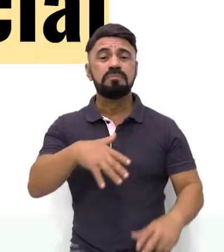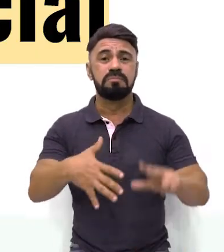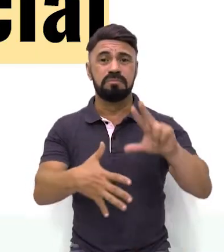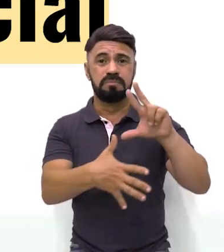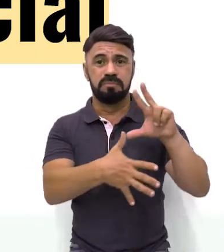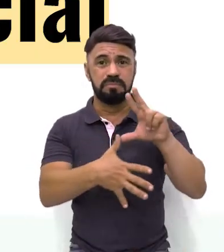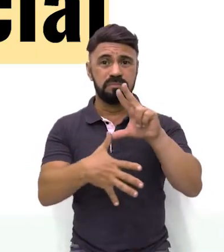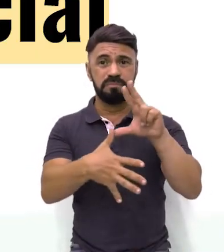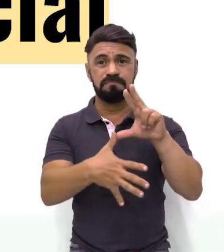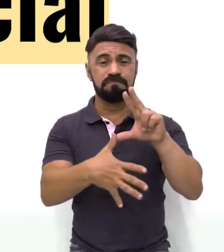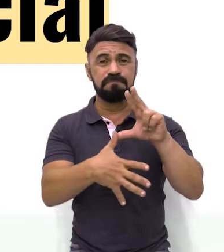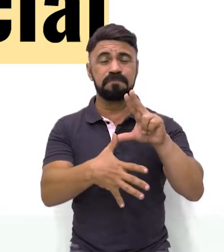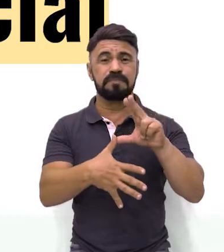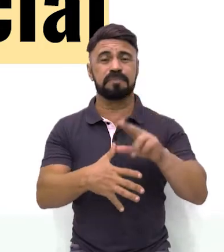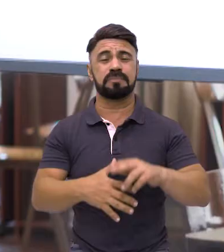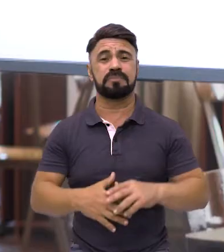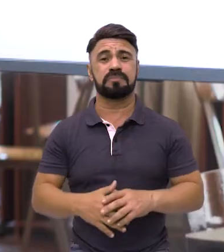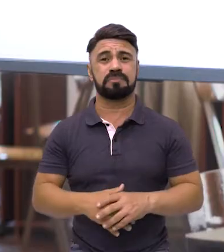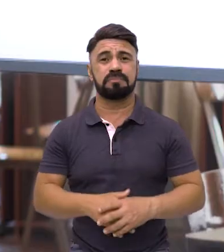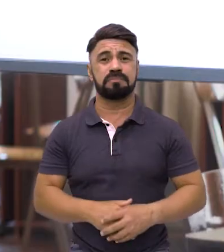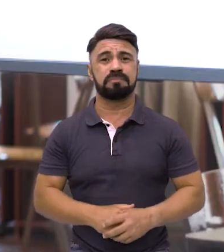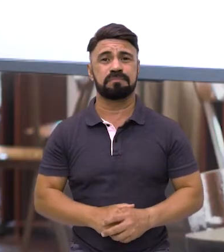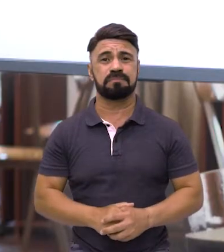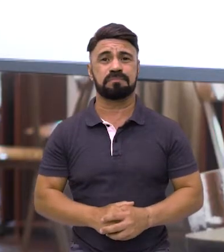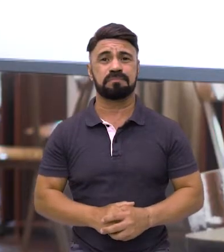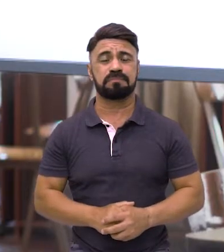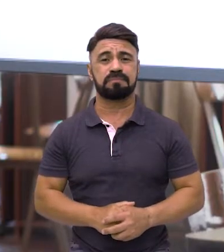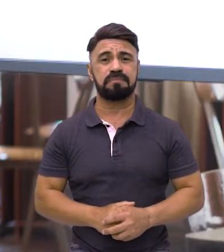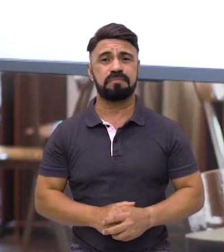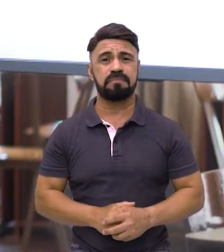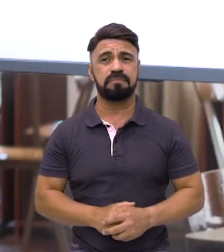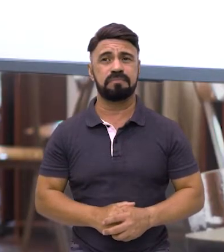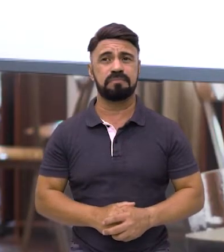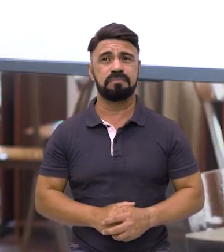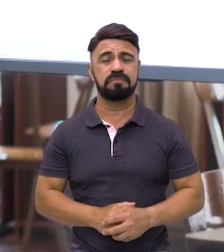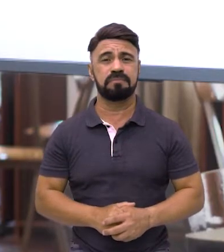e à segregação espacial.